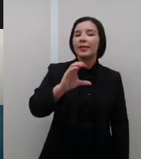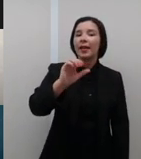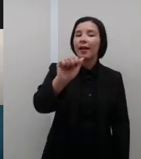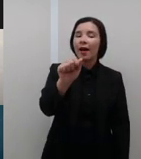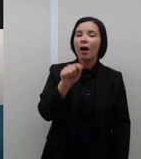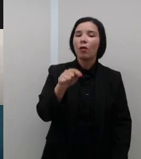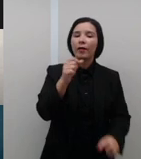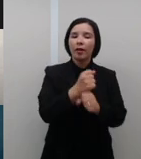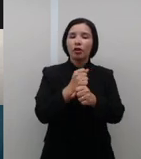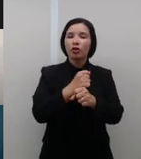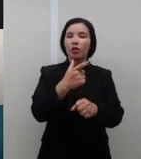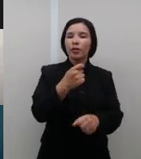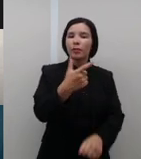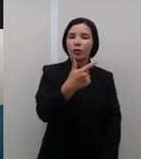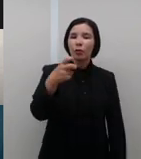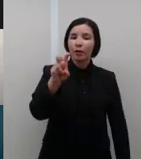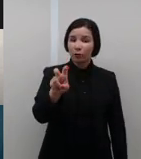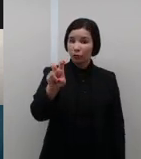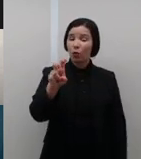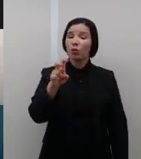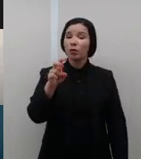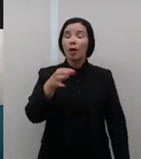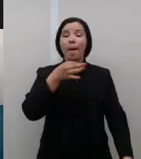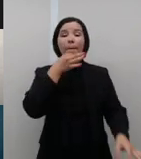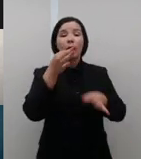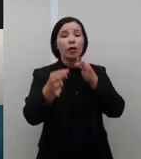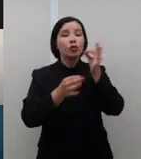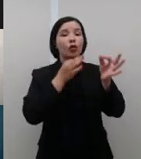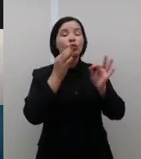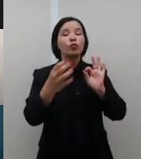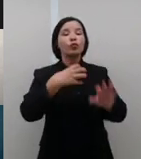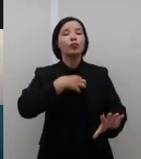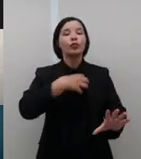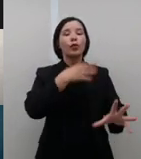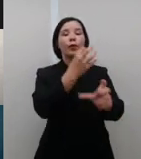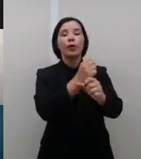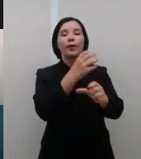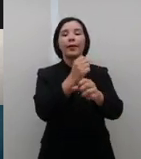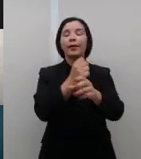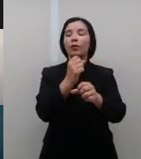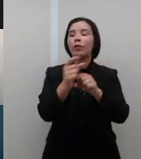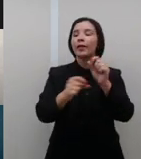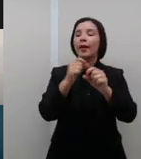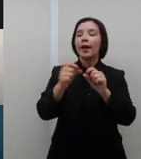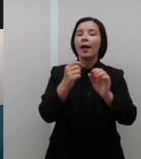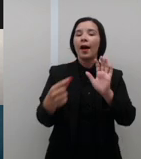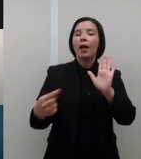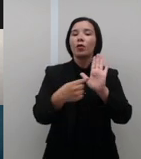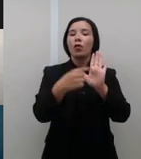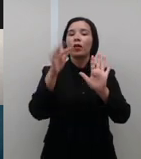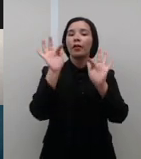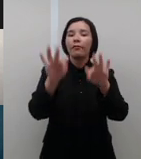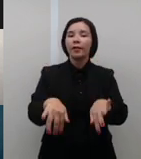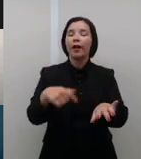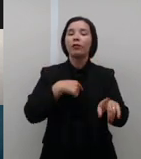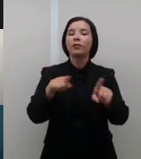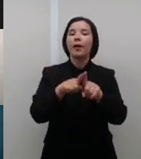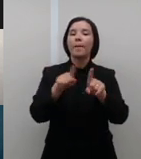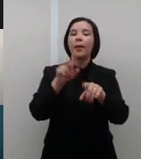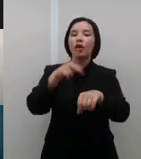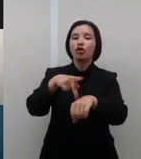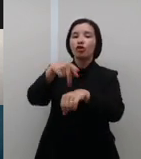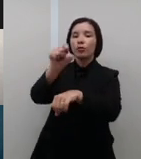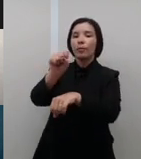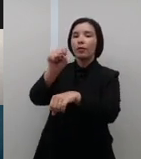452/2014, houve questionamento apenas acerca da fórmula de cálculo da nota final e da acumulação de títulos de pós-graduação. Já no